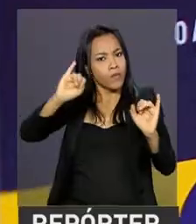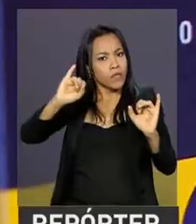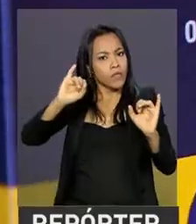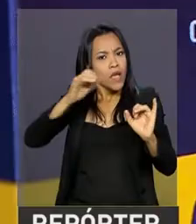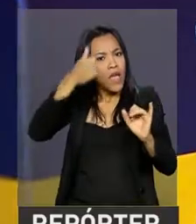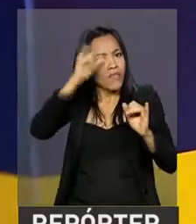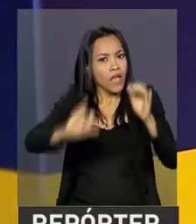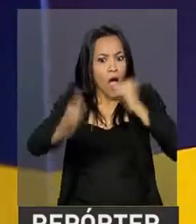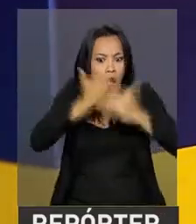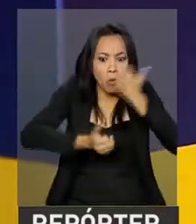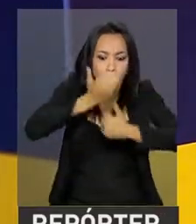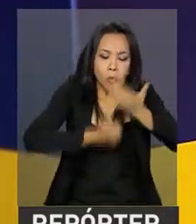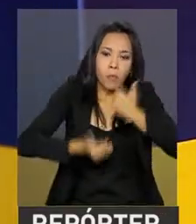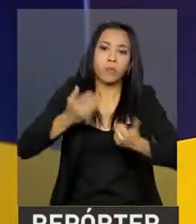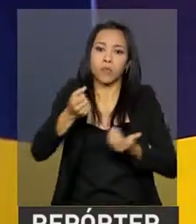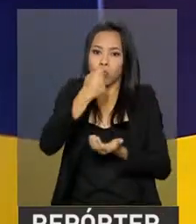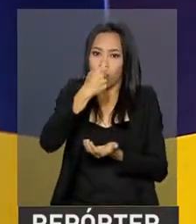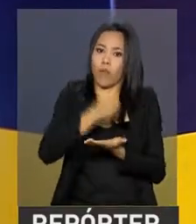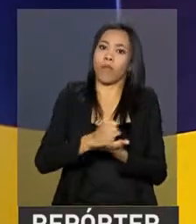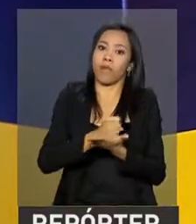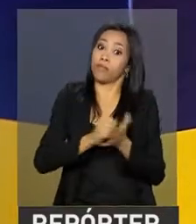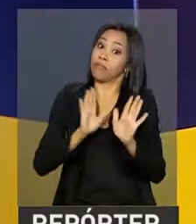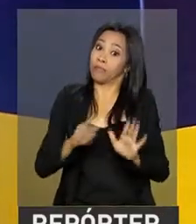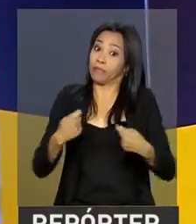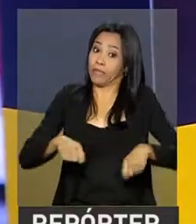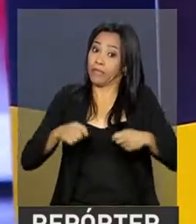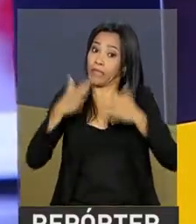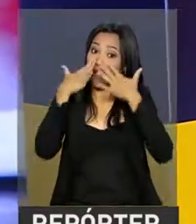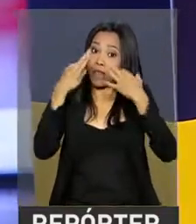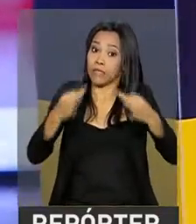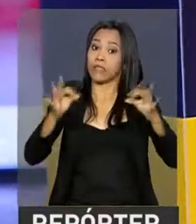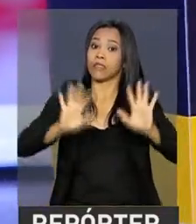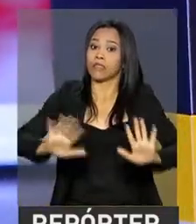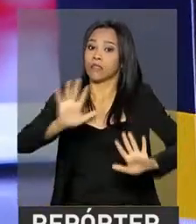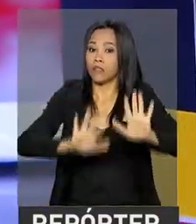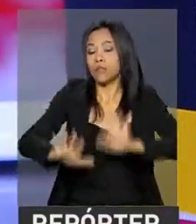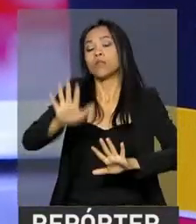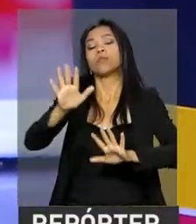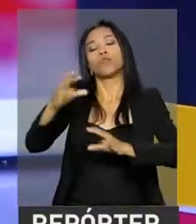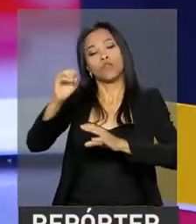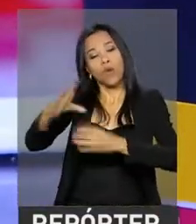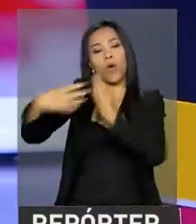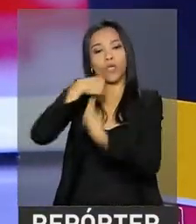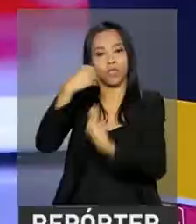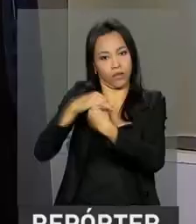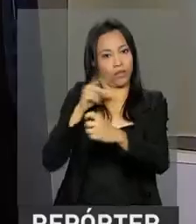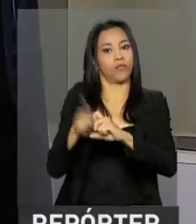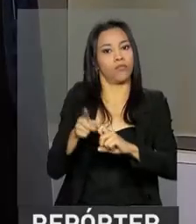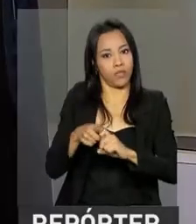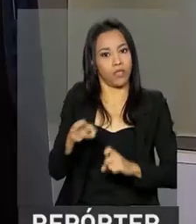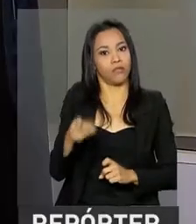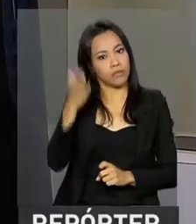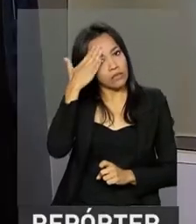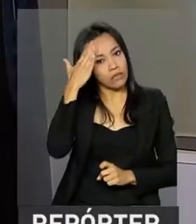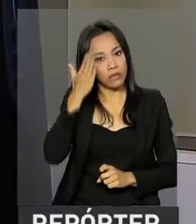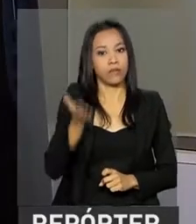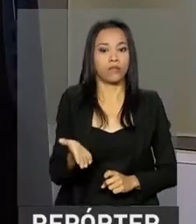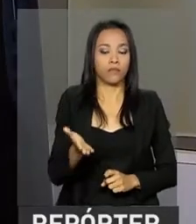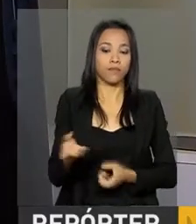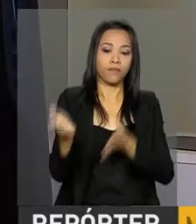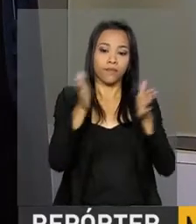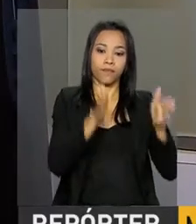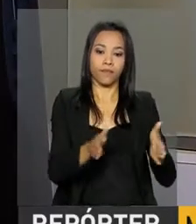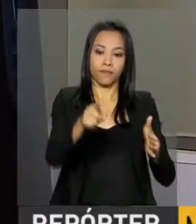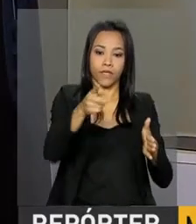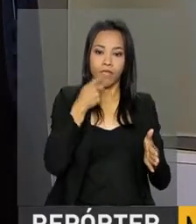alerta. Esses medicamentos devem ser usados apenas com orientação de especialistas. Hoje, né, como